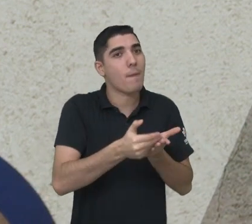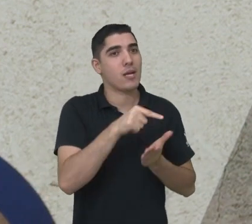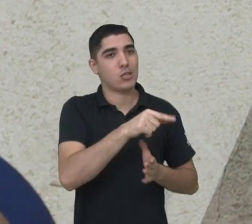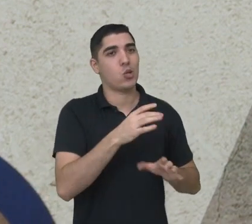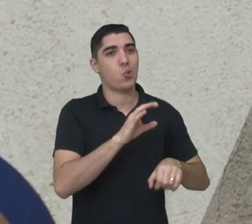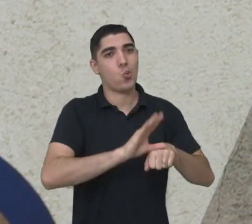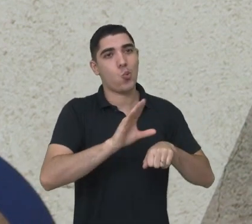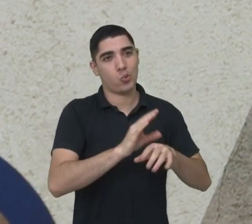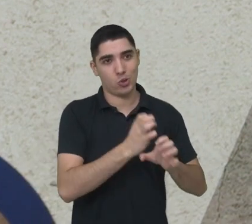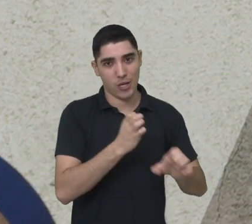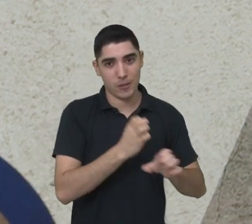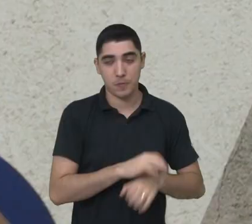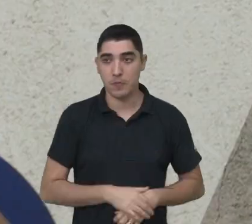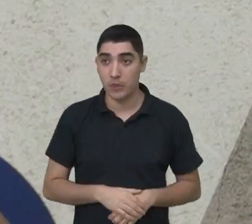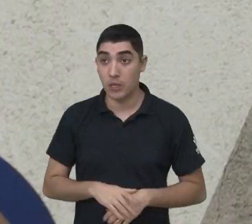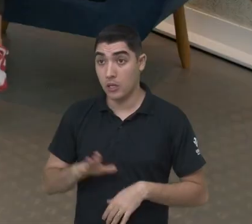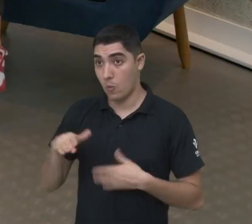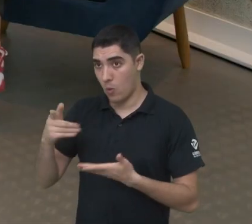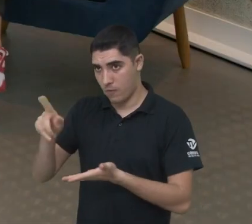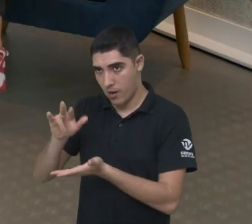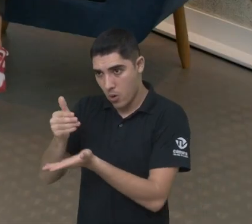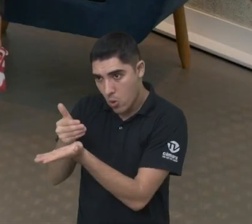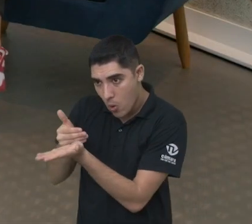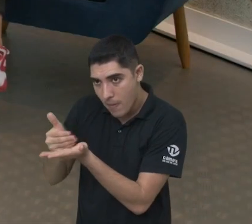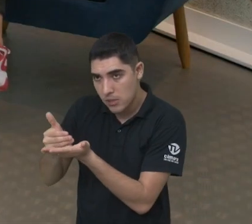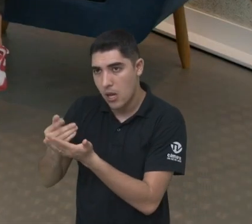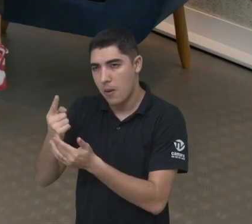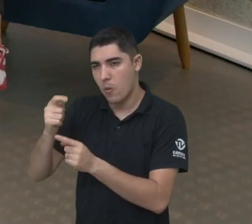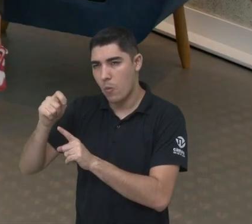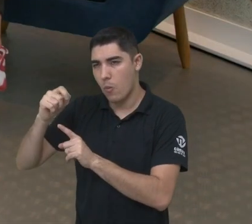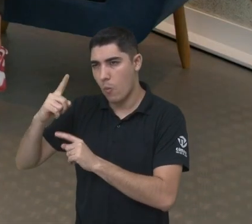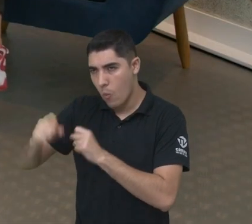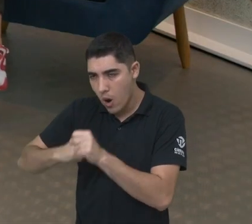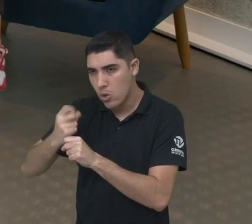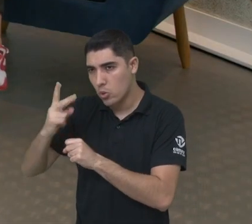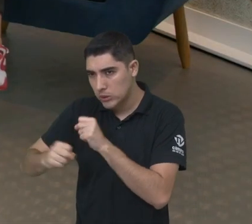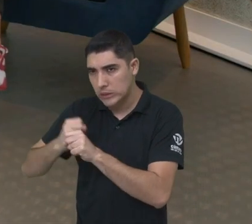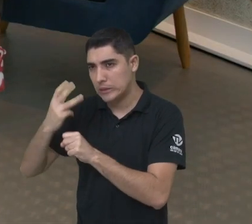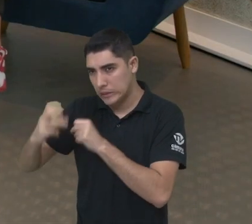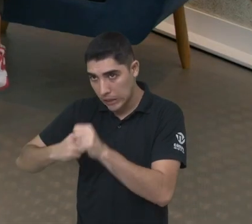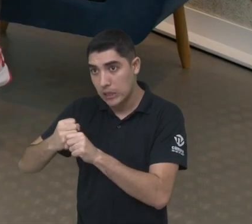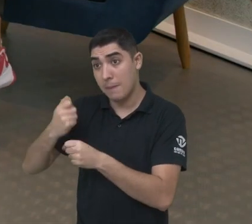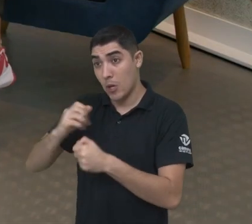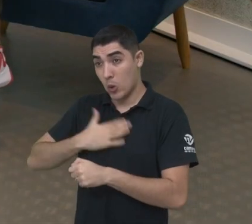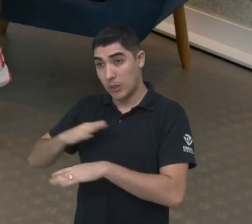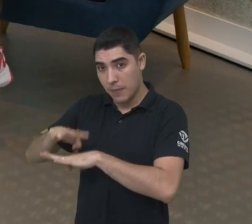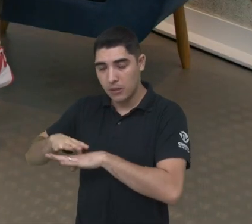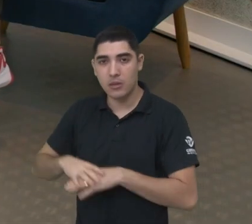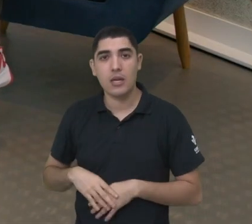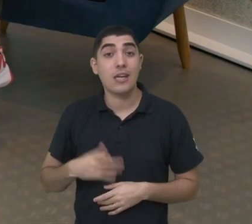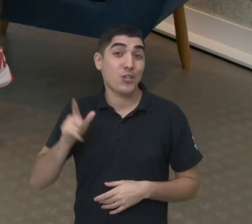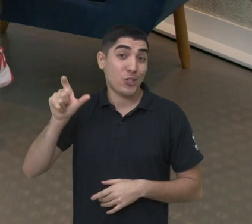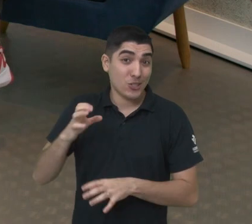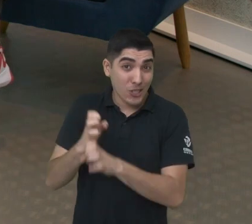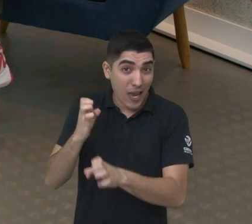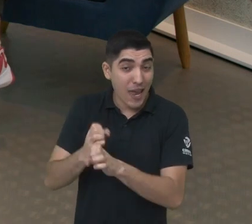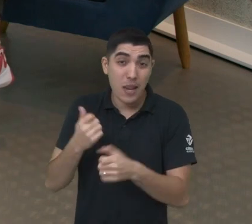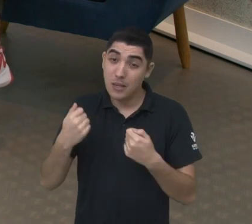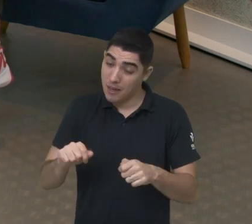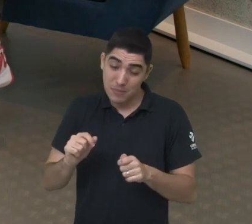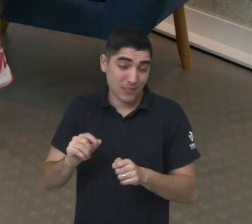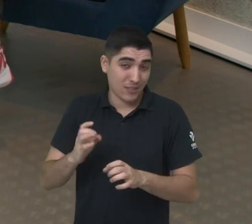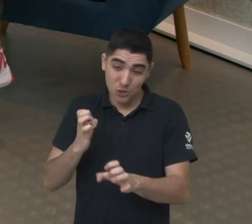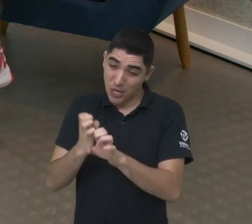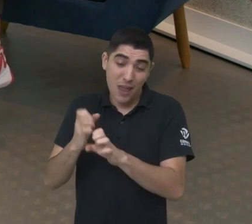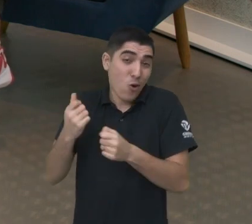né, para o curso. Os primeiros anos são de muita matemática. Muita matemática, assim. Engenheiro não deixa de ser engenheiro, né? Tem